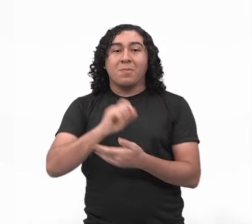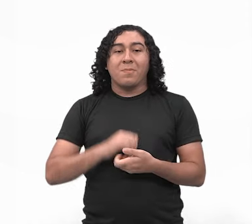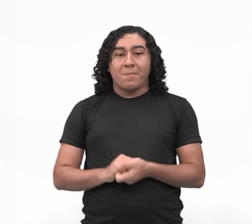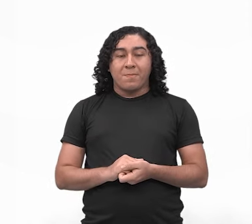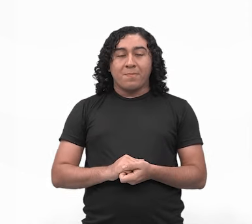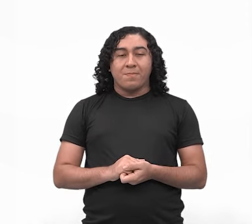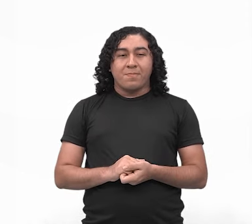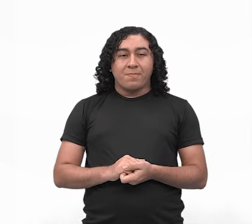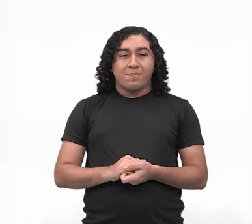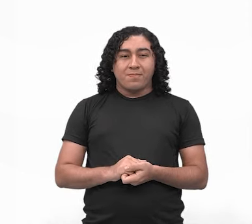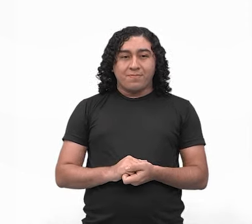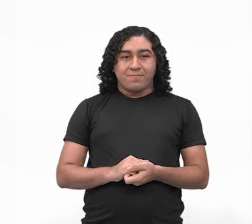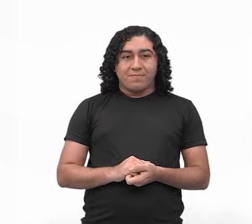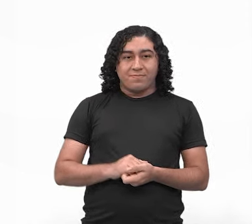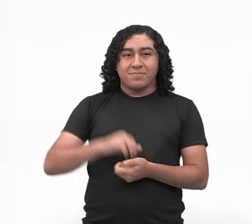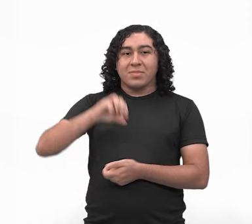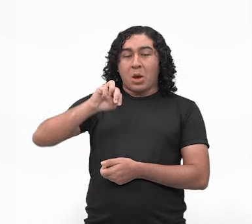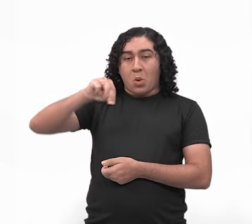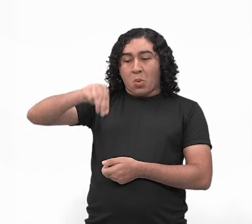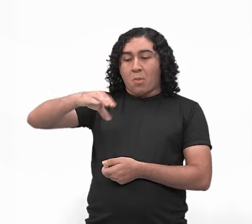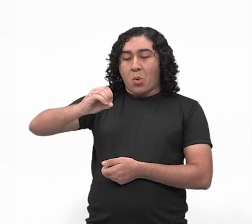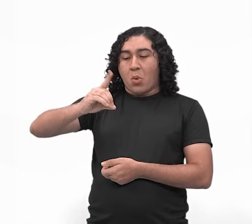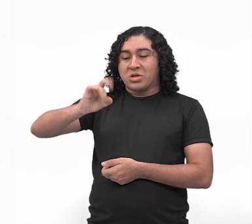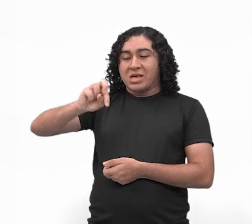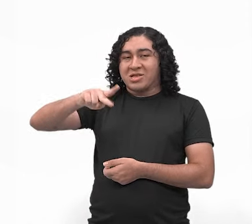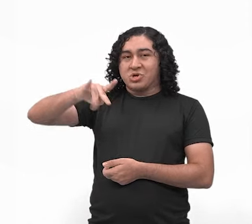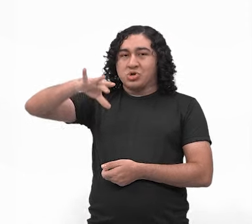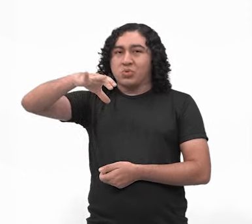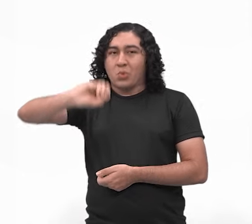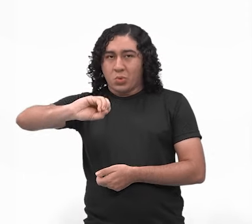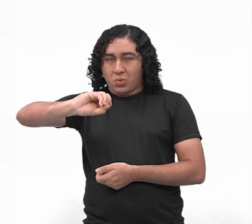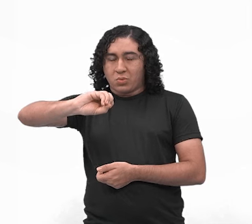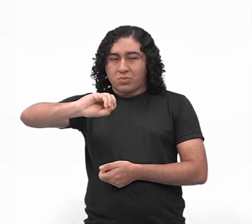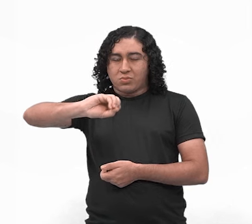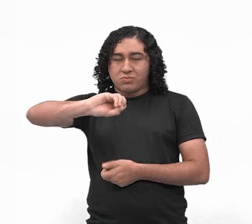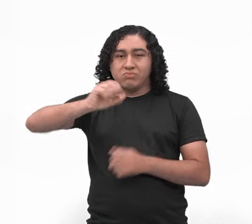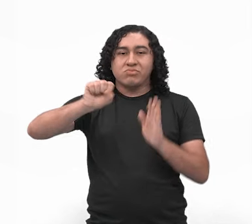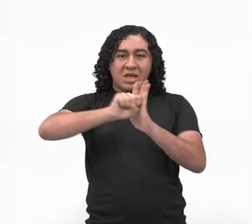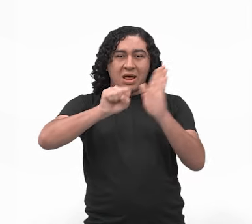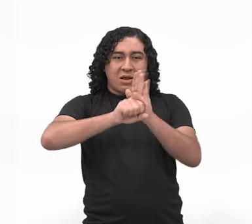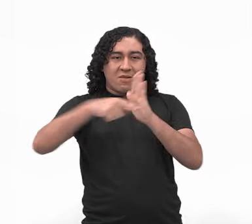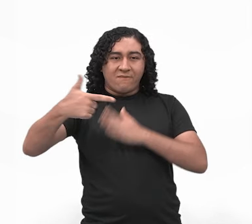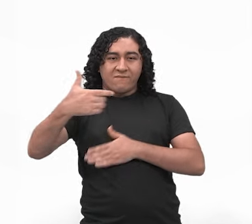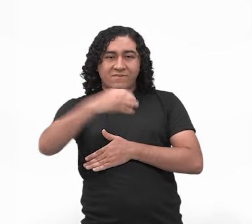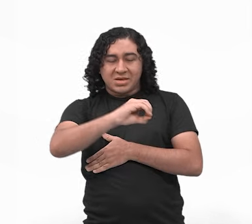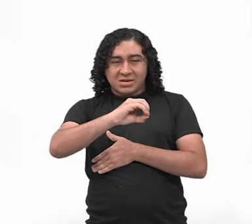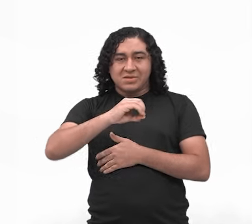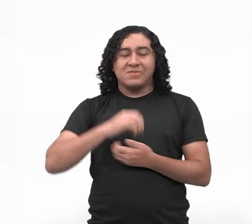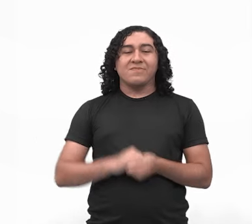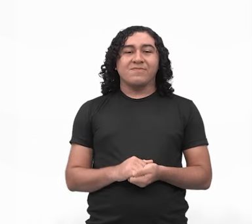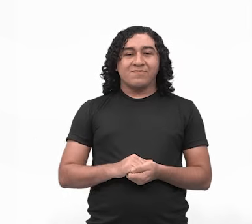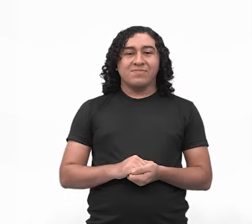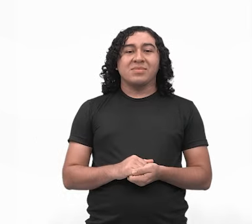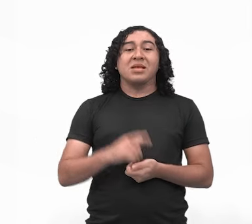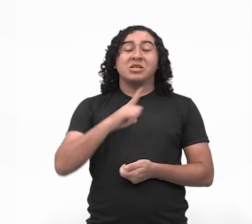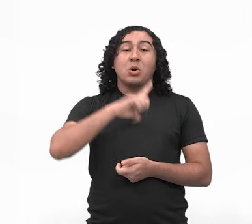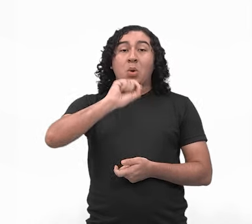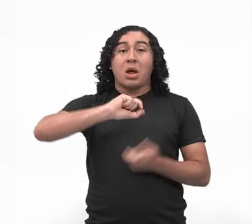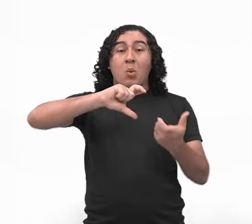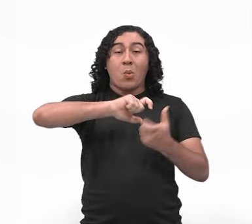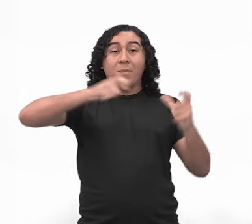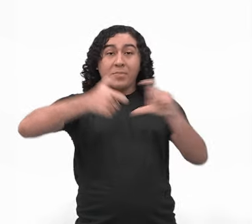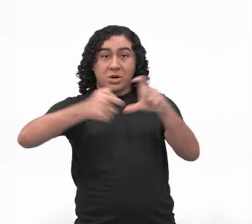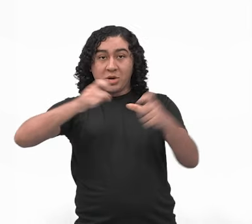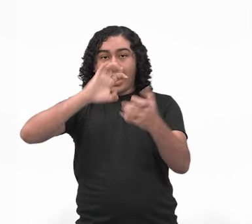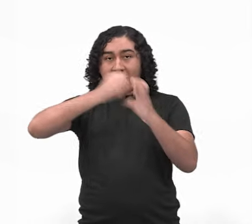XX. E essas características trazem essa imagem, que vocês já percebem, envolvendo o cubismo, não é verdade? Que a